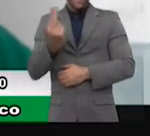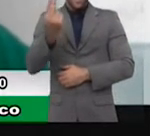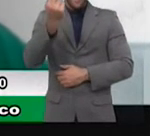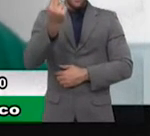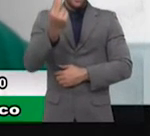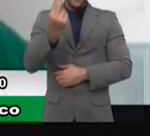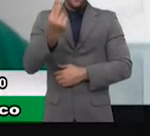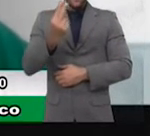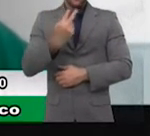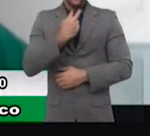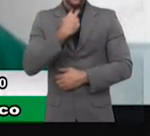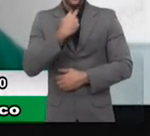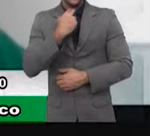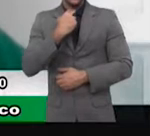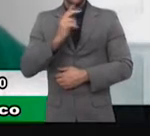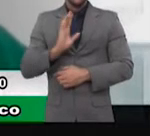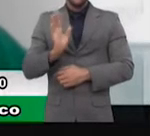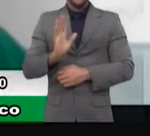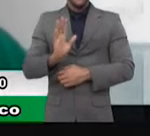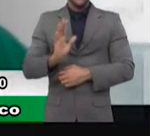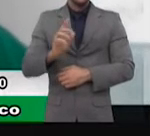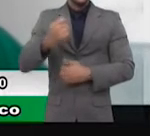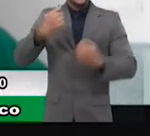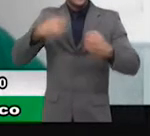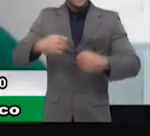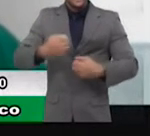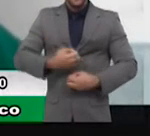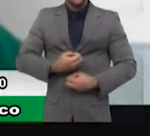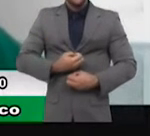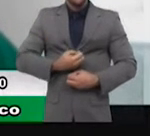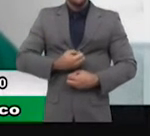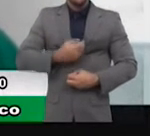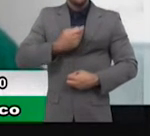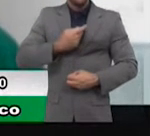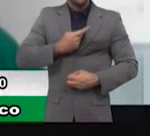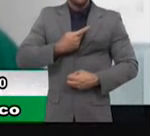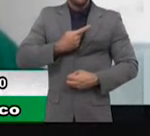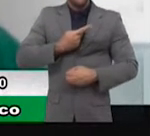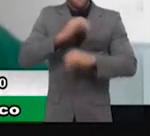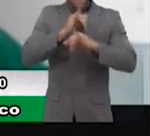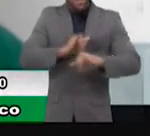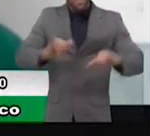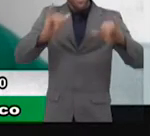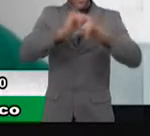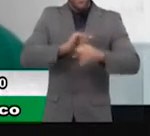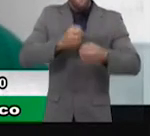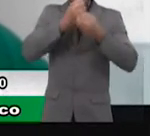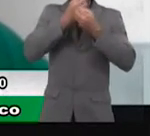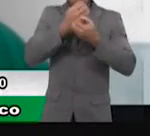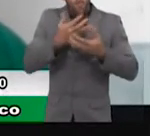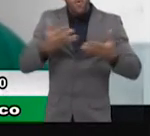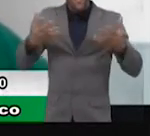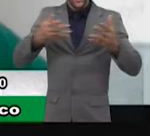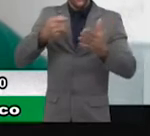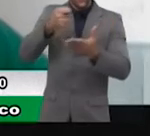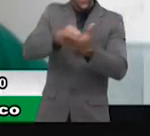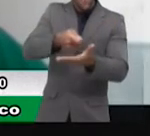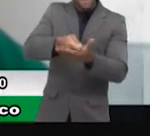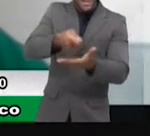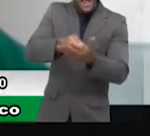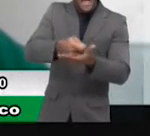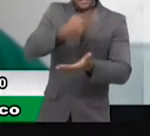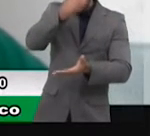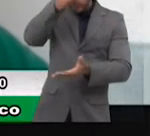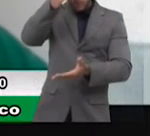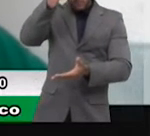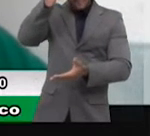maneira. A gente tem que chegar a falar bem da cidade, cobrar do executivo da cidade, o papel